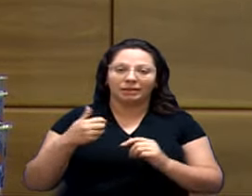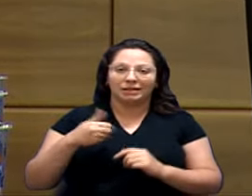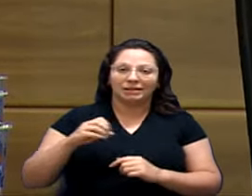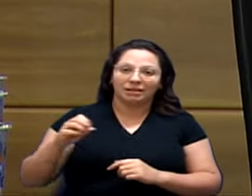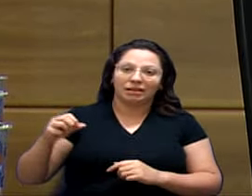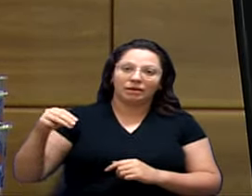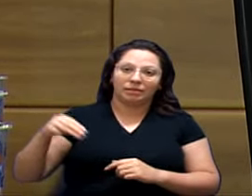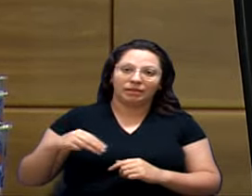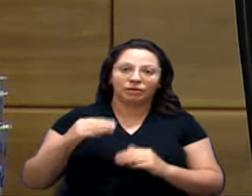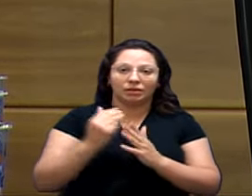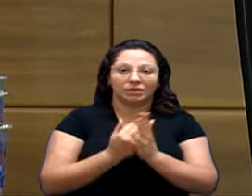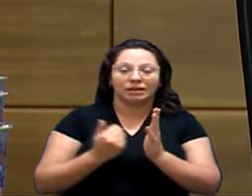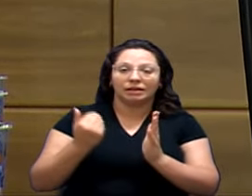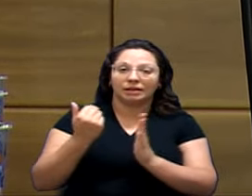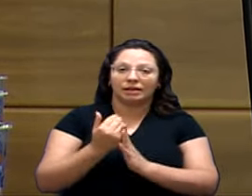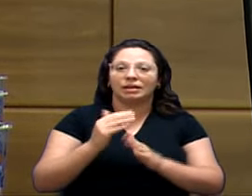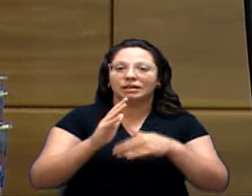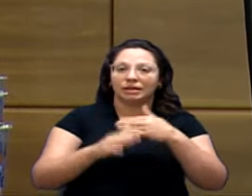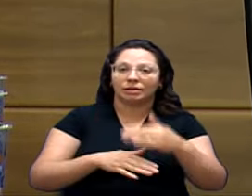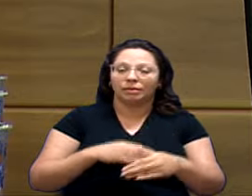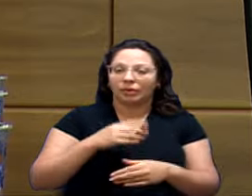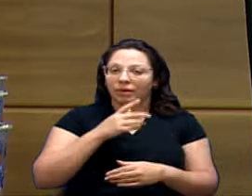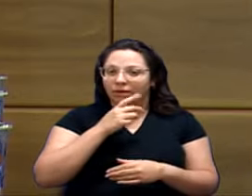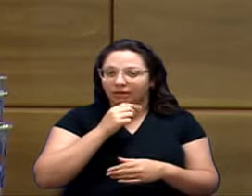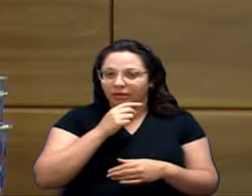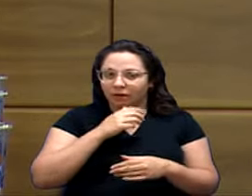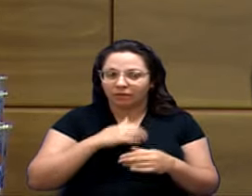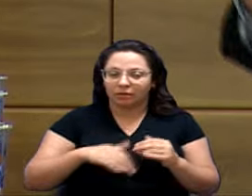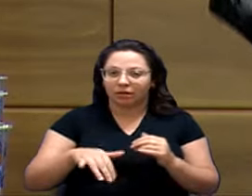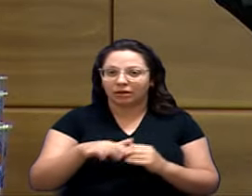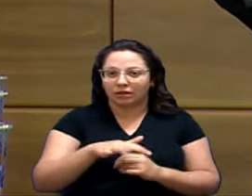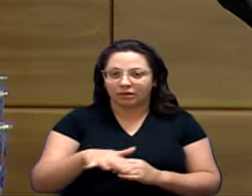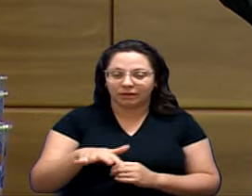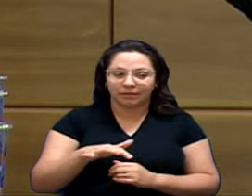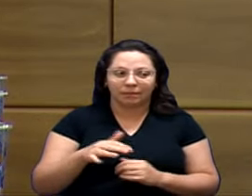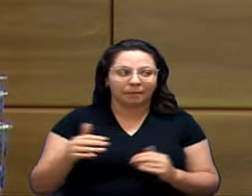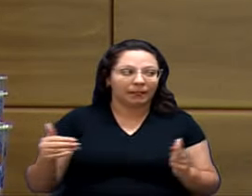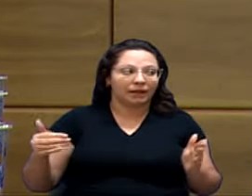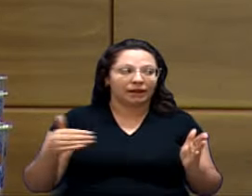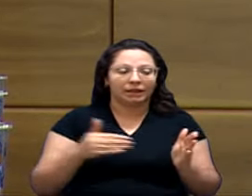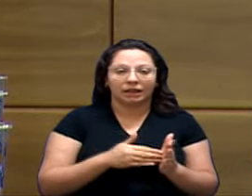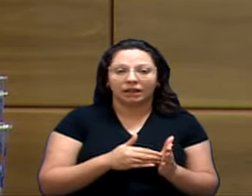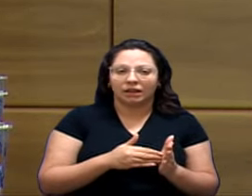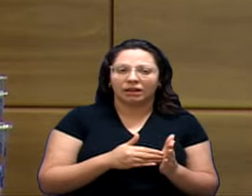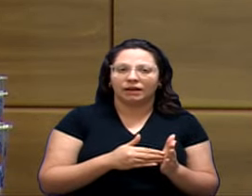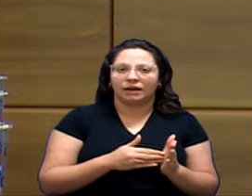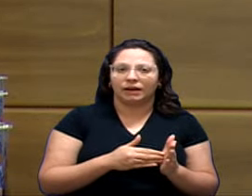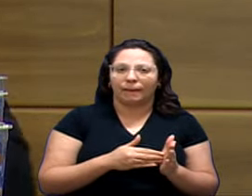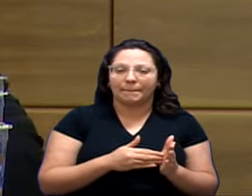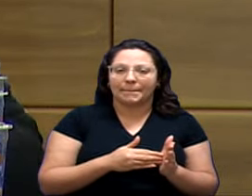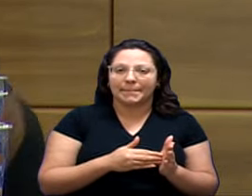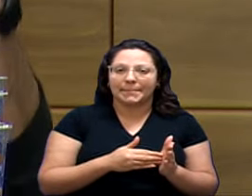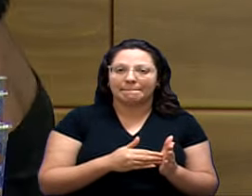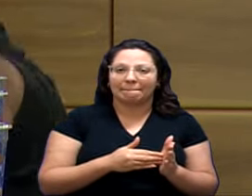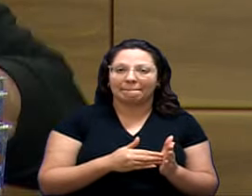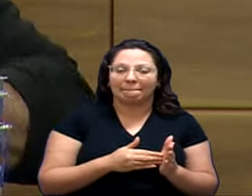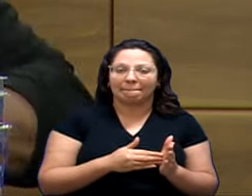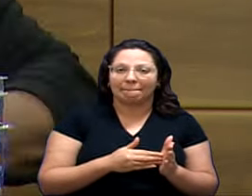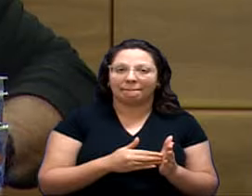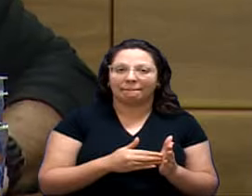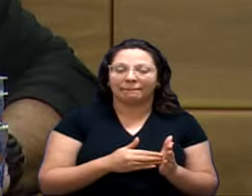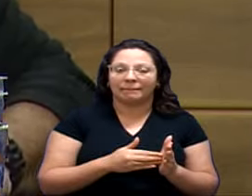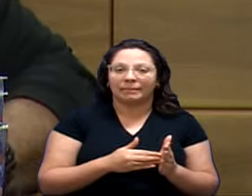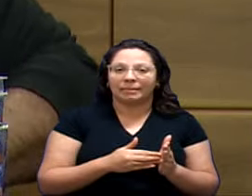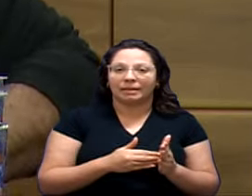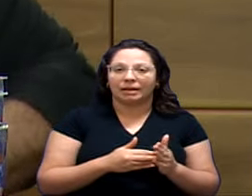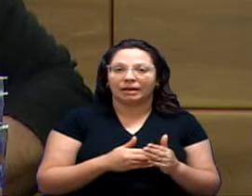depois da Foz até o o o Piraju aliás até o o vai até onde depois 200 m até a divisa do município